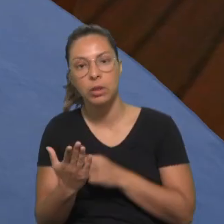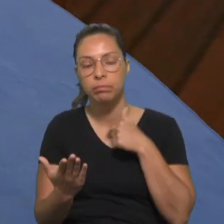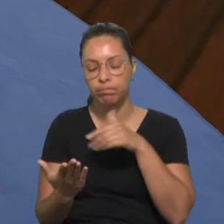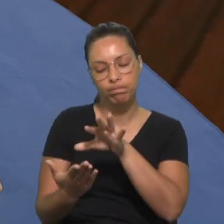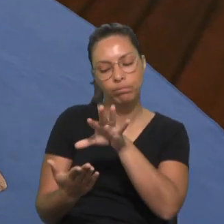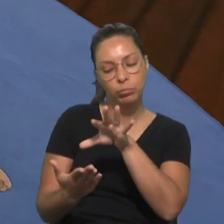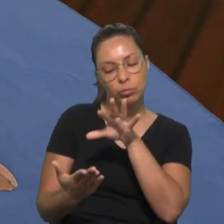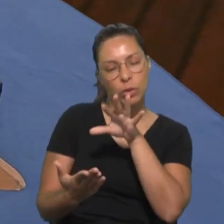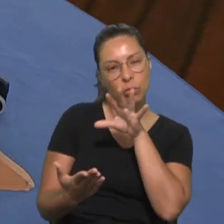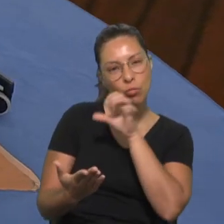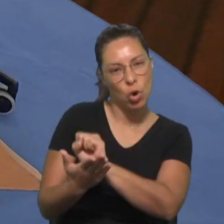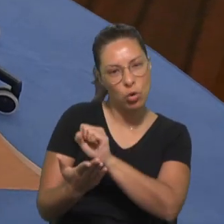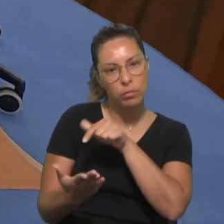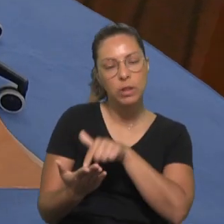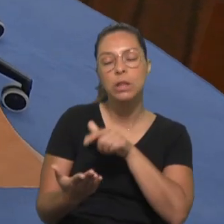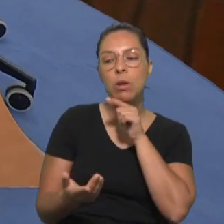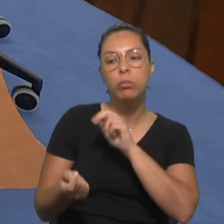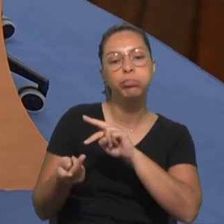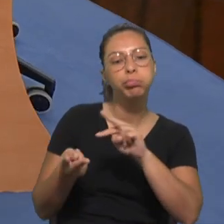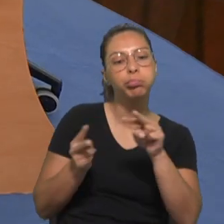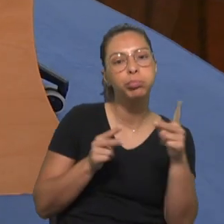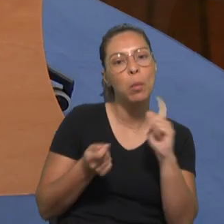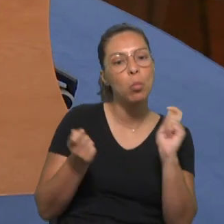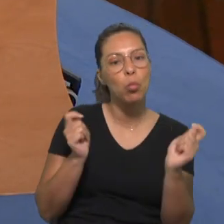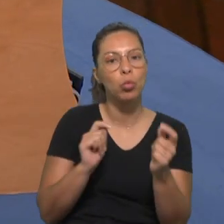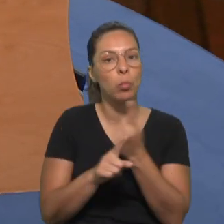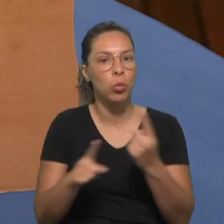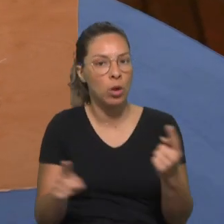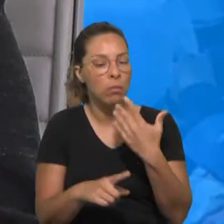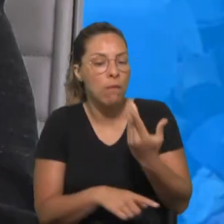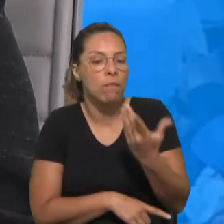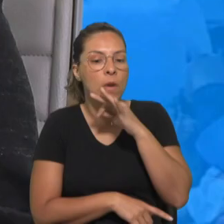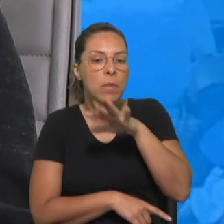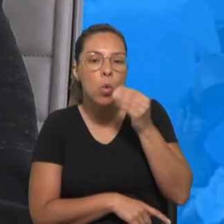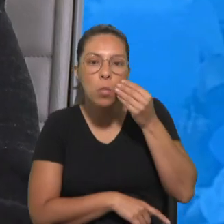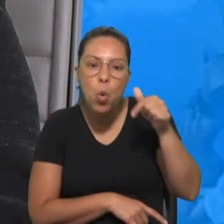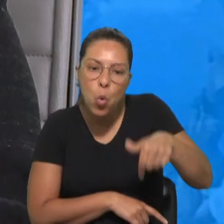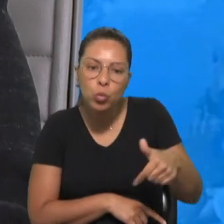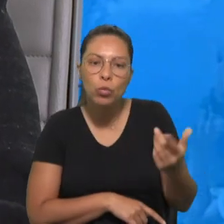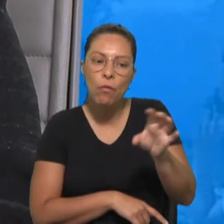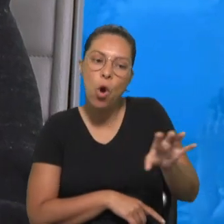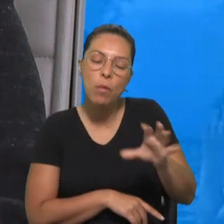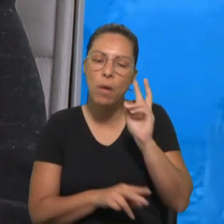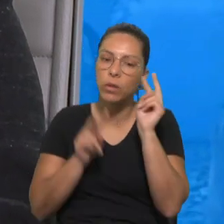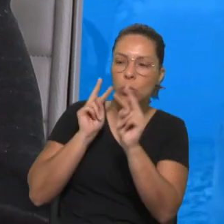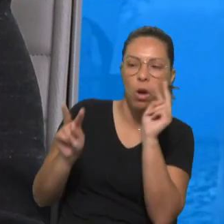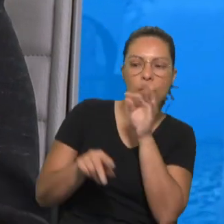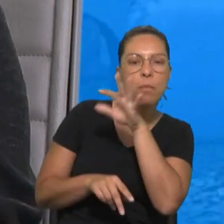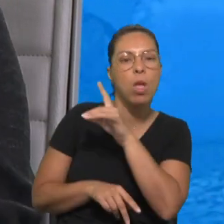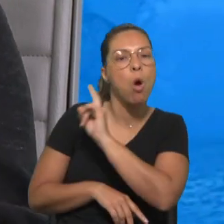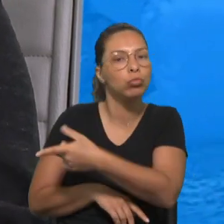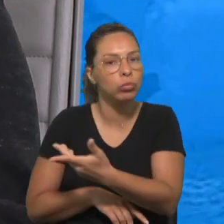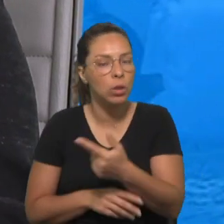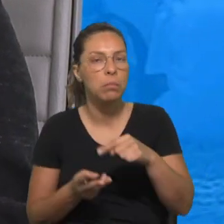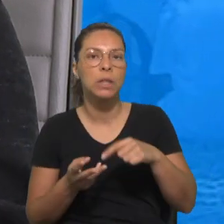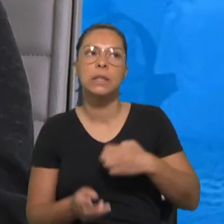a transformação destas dinâmicas. Como é que a família hoje é concebida, como é que é vista, e eu sinto que